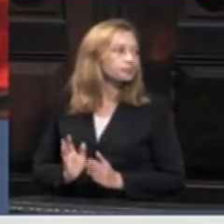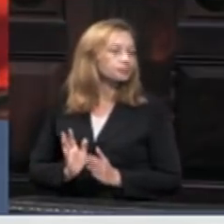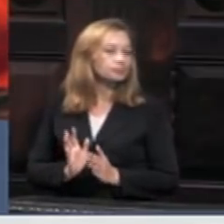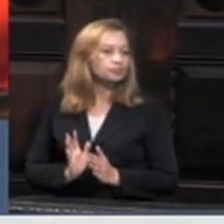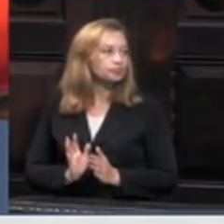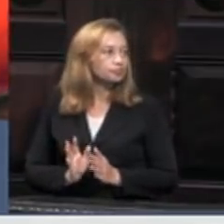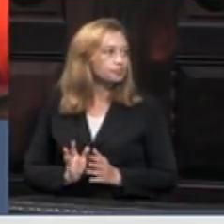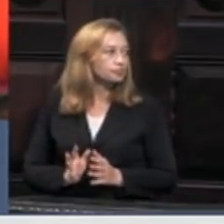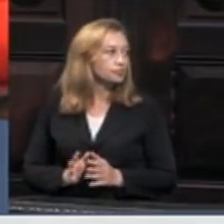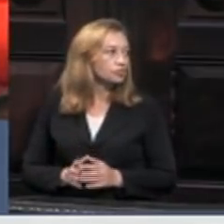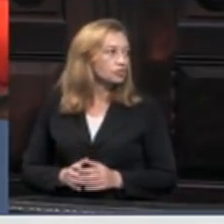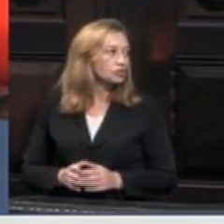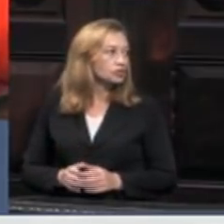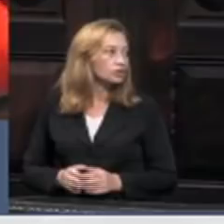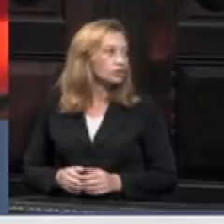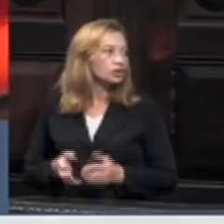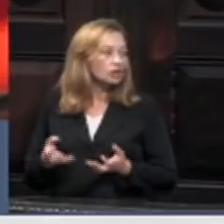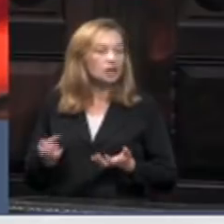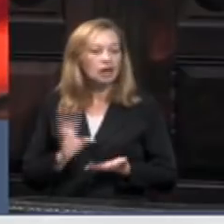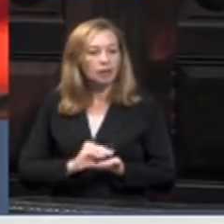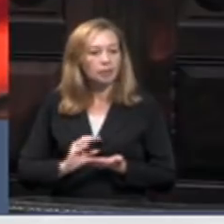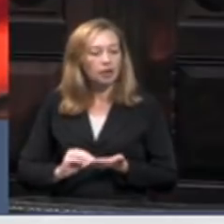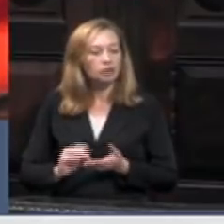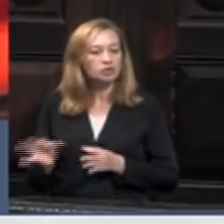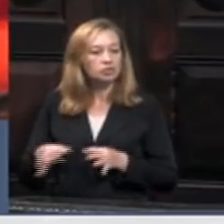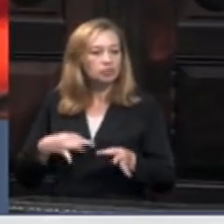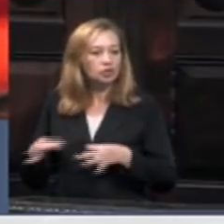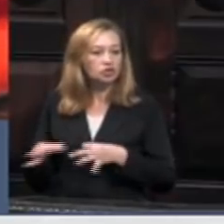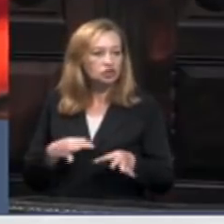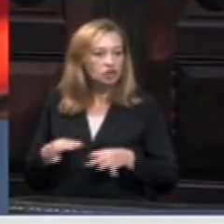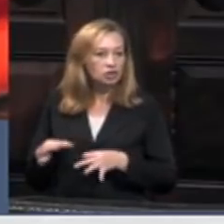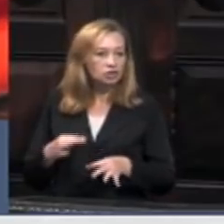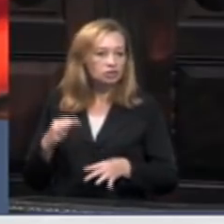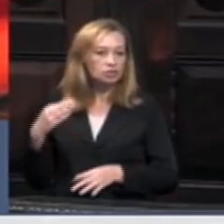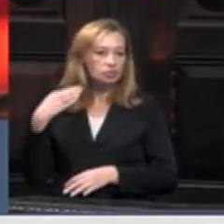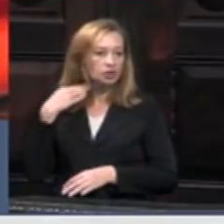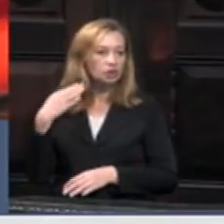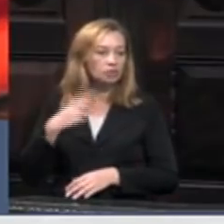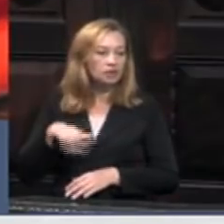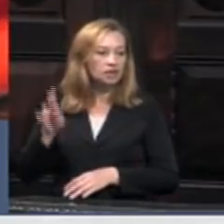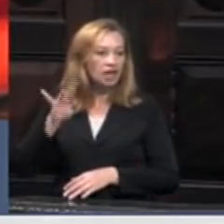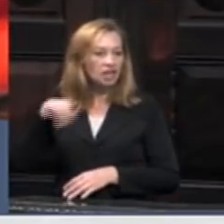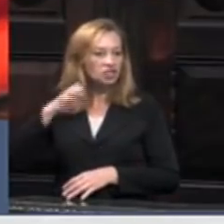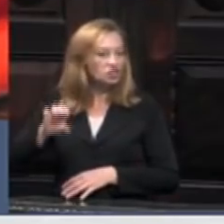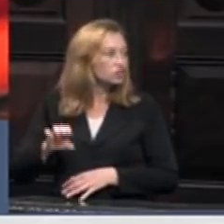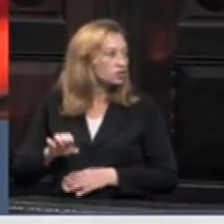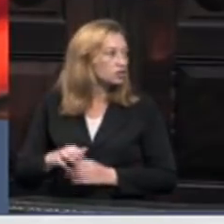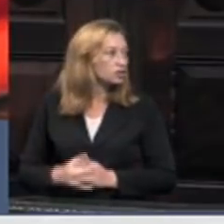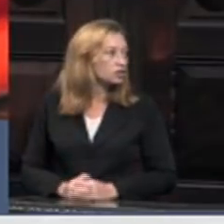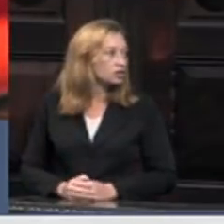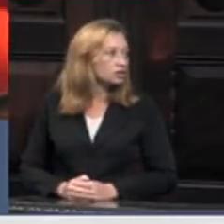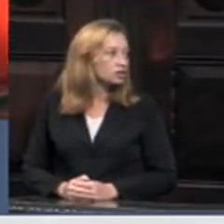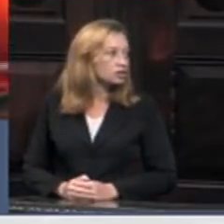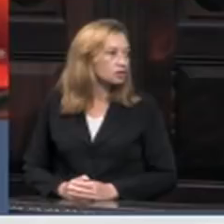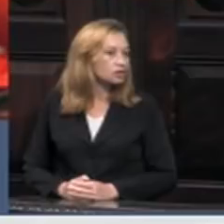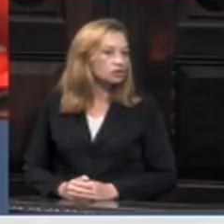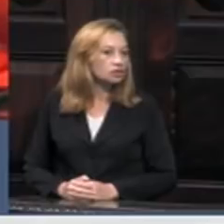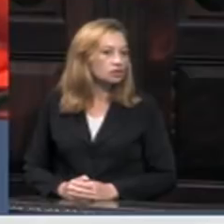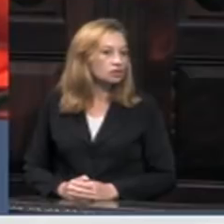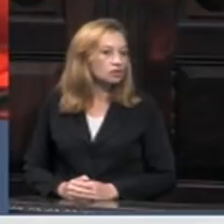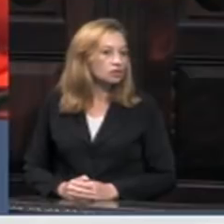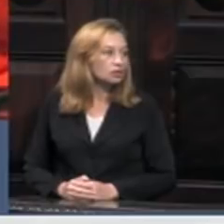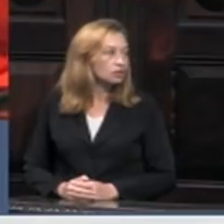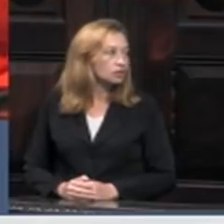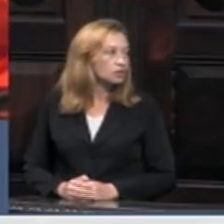está querendo trazer para a pauta o projeto do Previbanerj. Então a gente quer construir em cima, que a gente